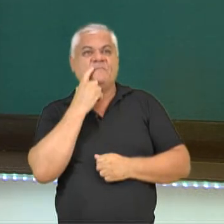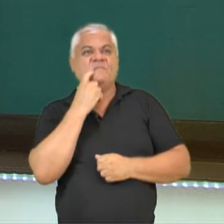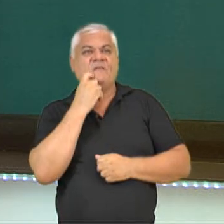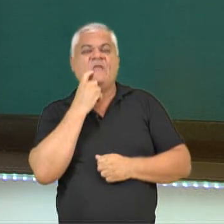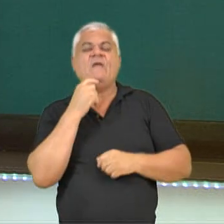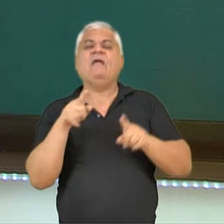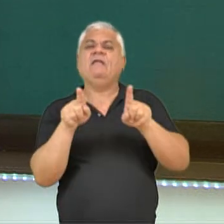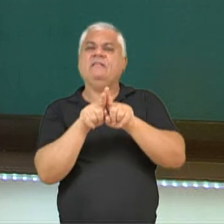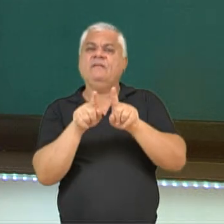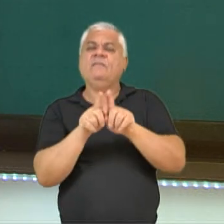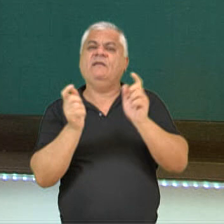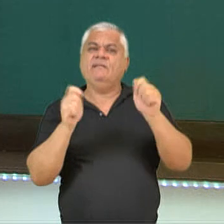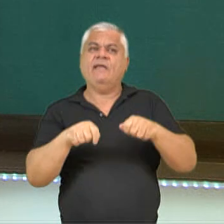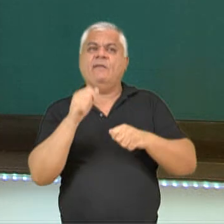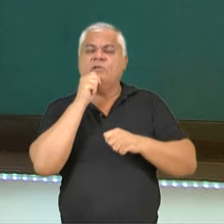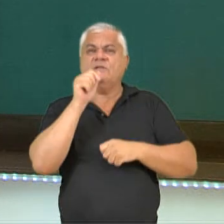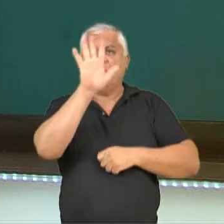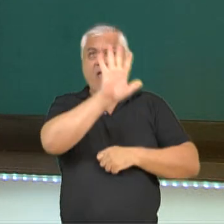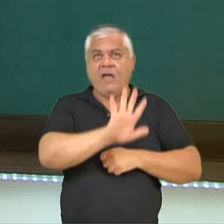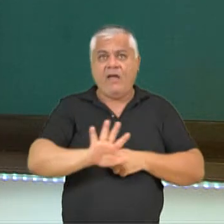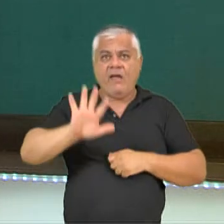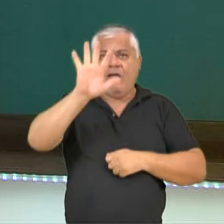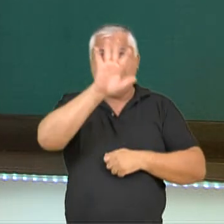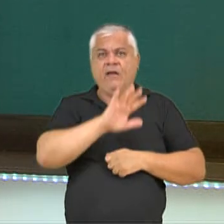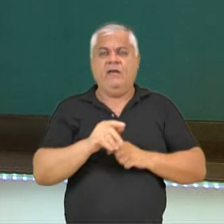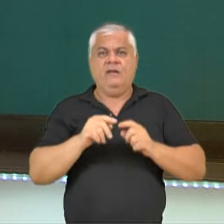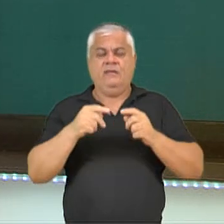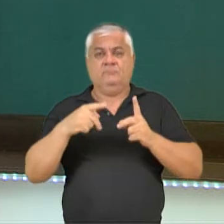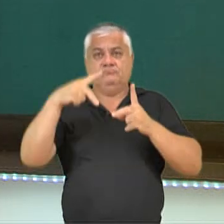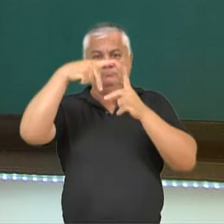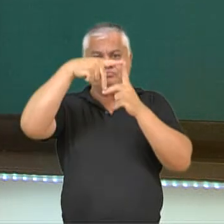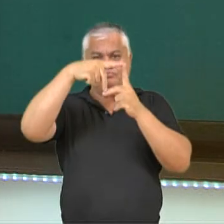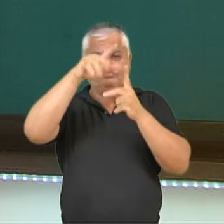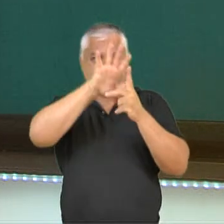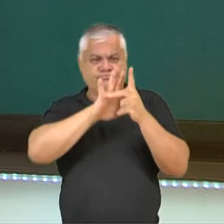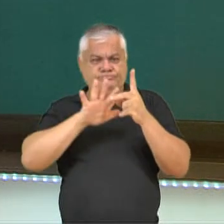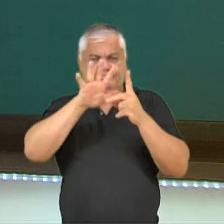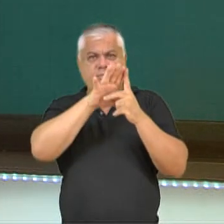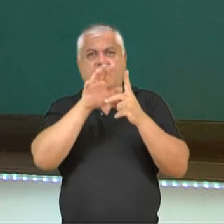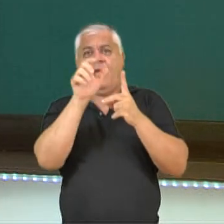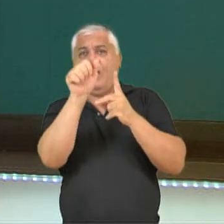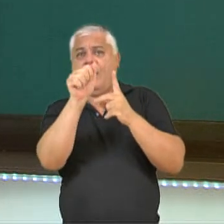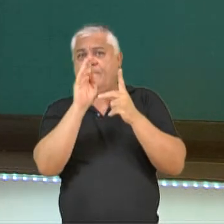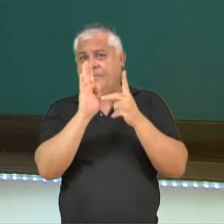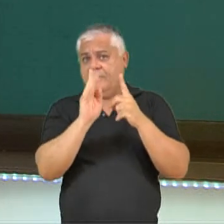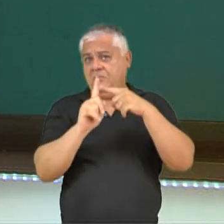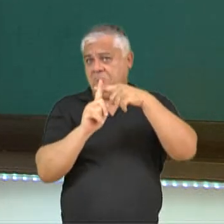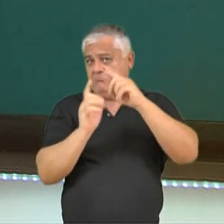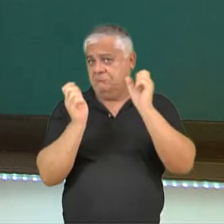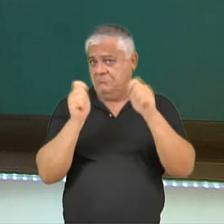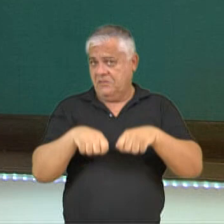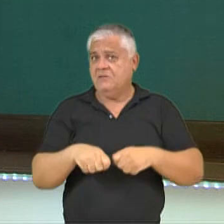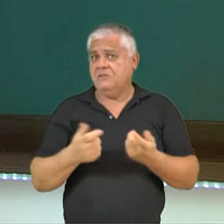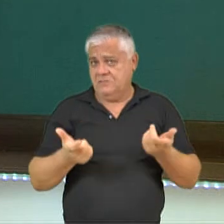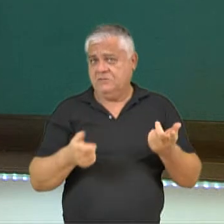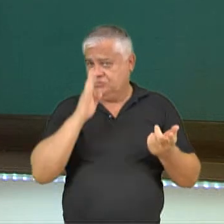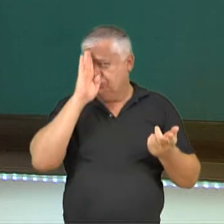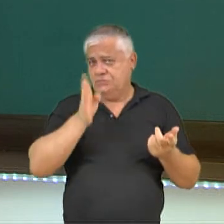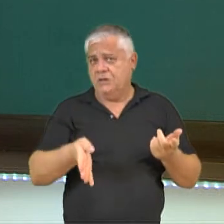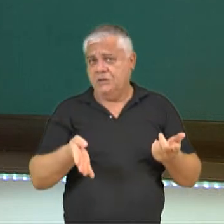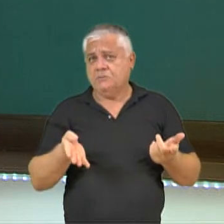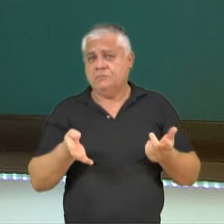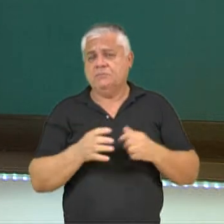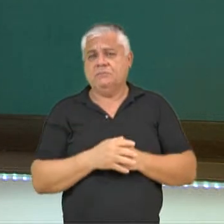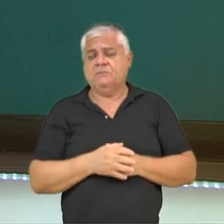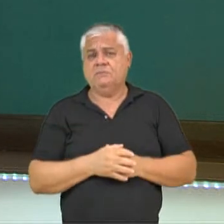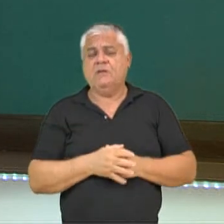Também podemos determinar a área calculando a área do quadrado de lado A mais B. Não posso fazer assim, de forma direta?